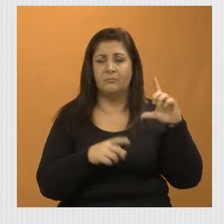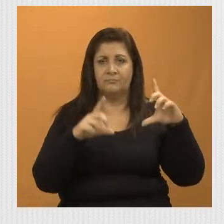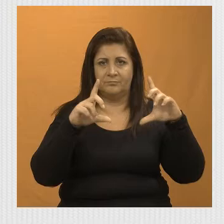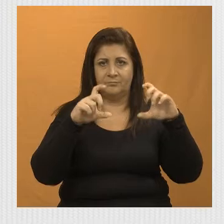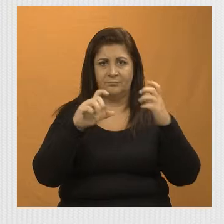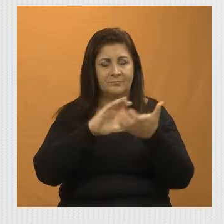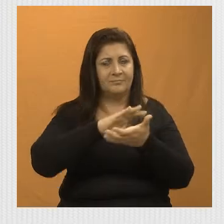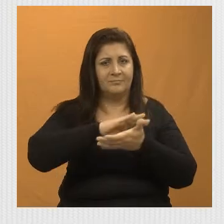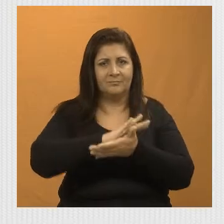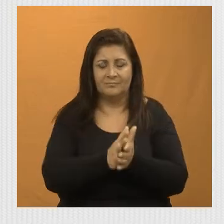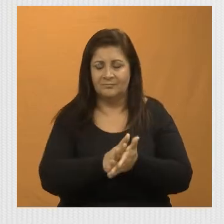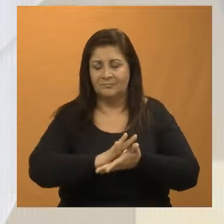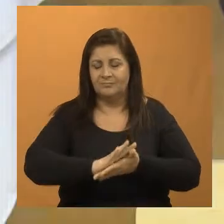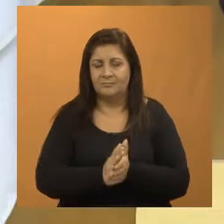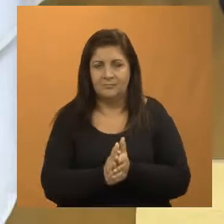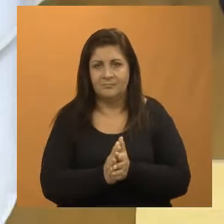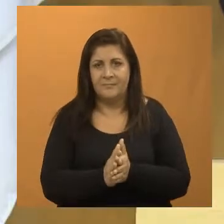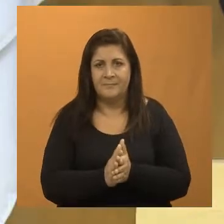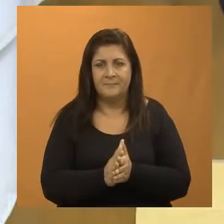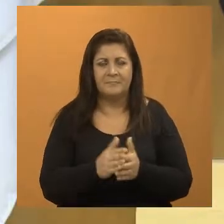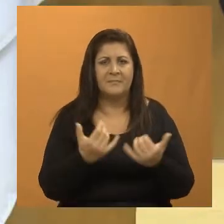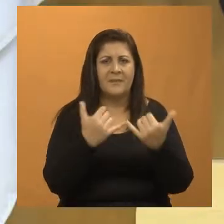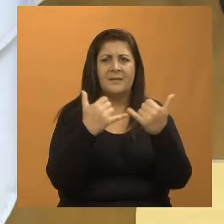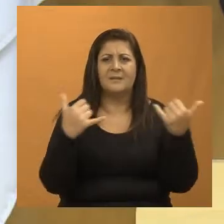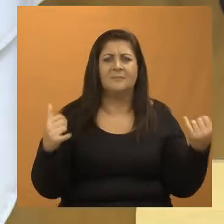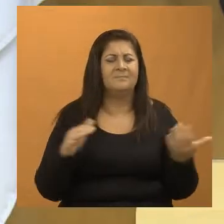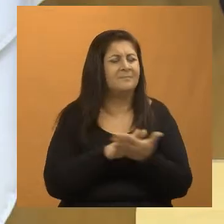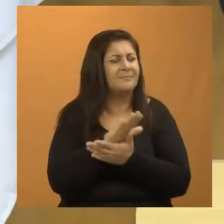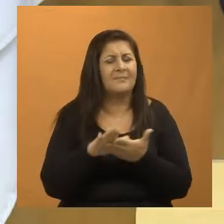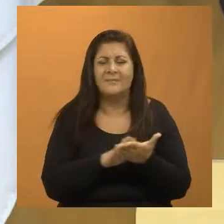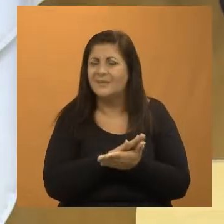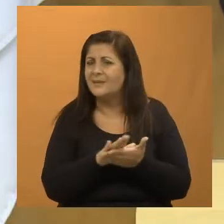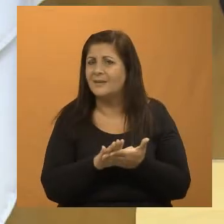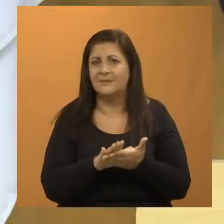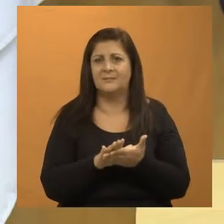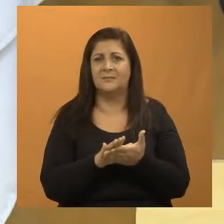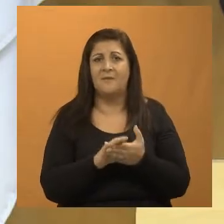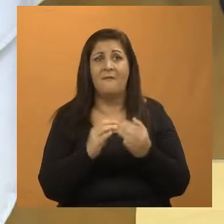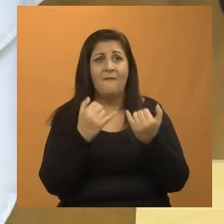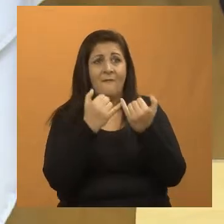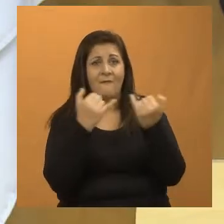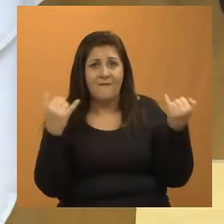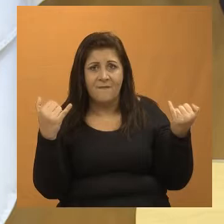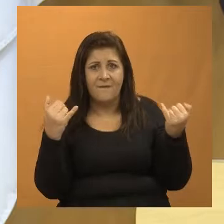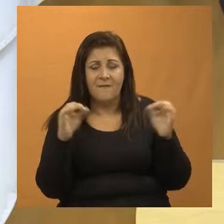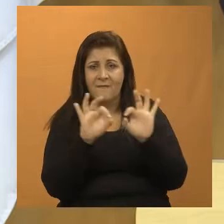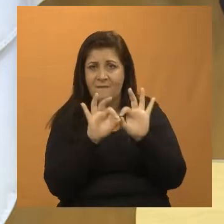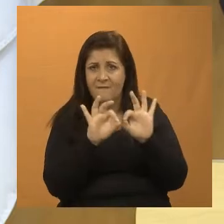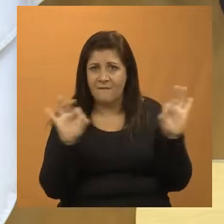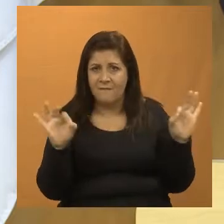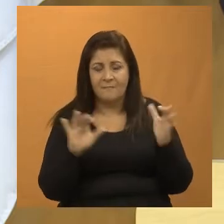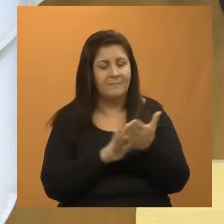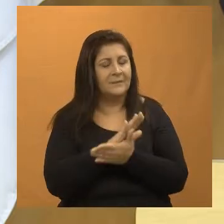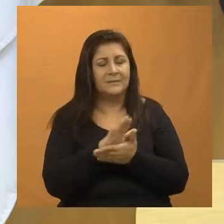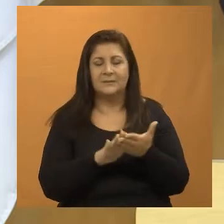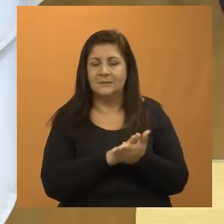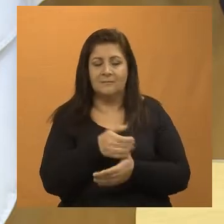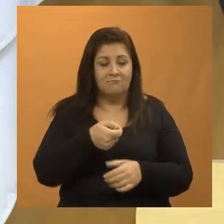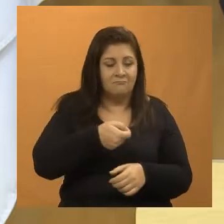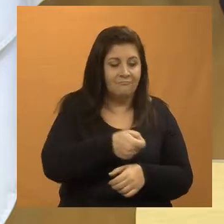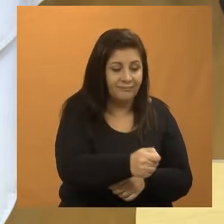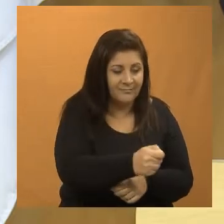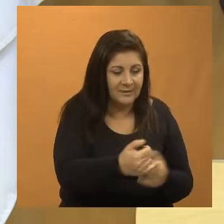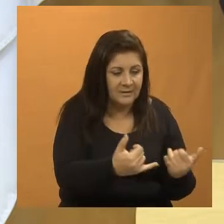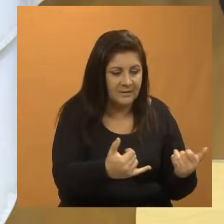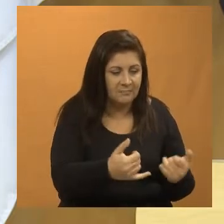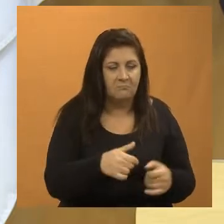parte elétrica, deixar bem claro, nenhuma parte elétrica. Não existia ali 1 metro de fio. Não existia ali uma tomada que